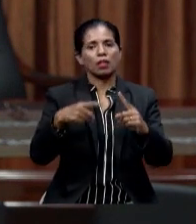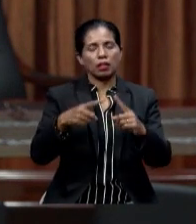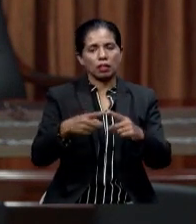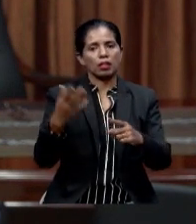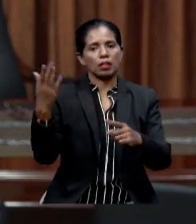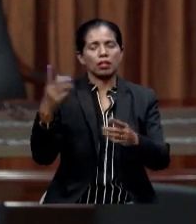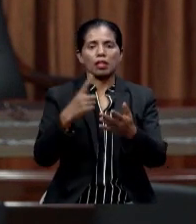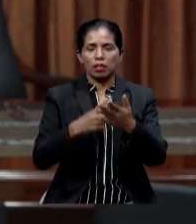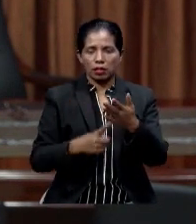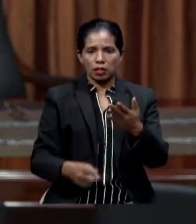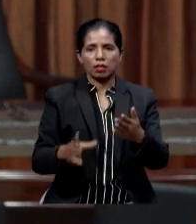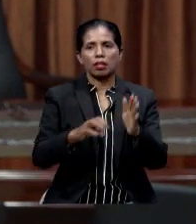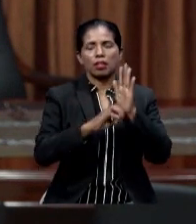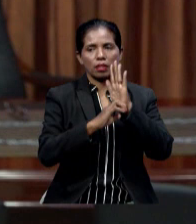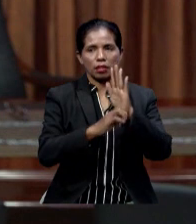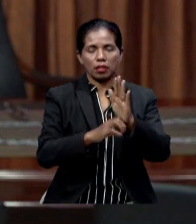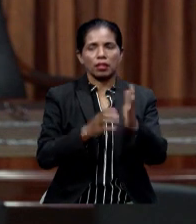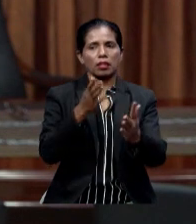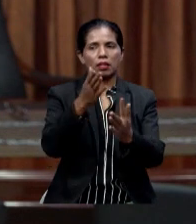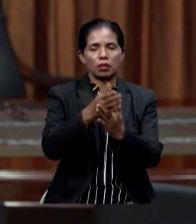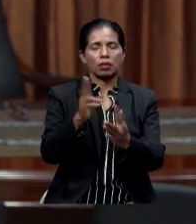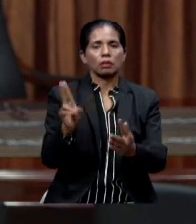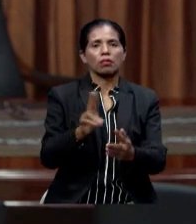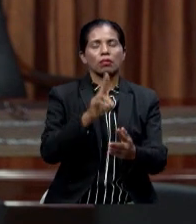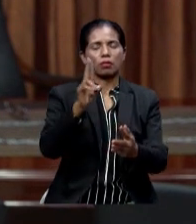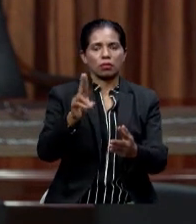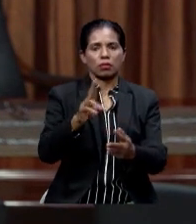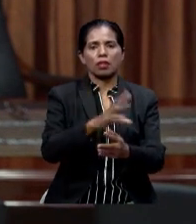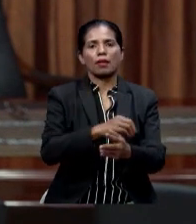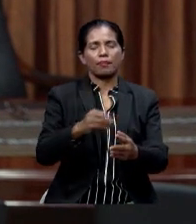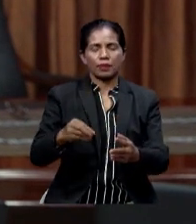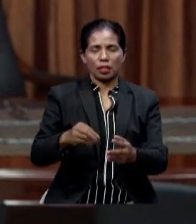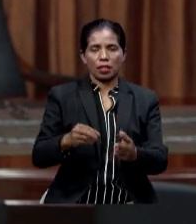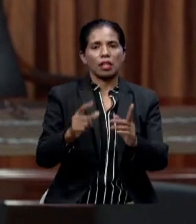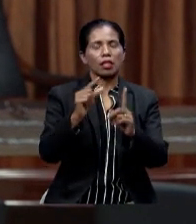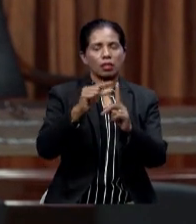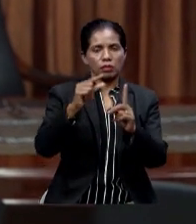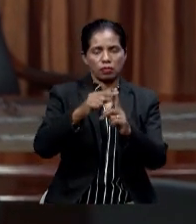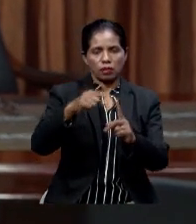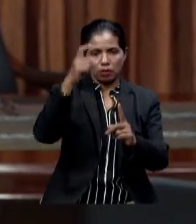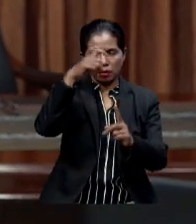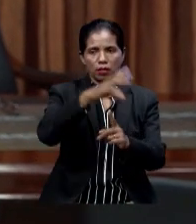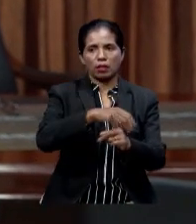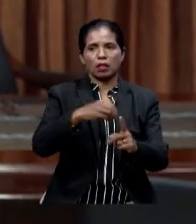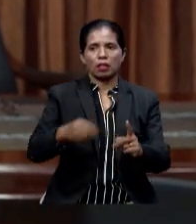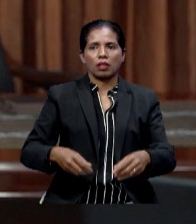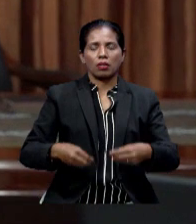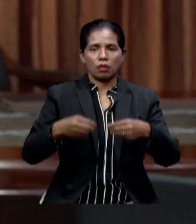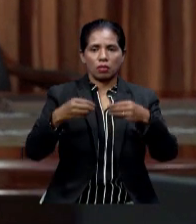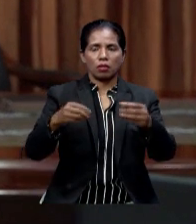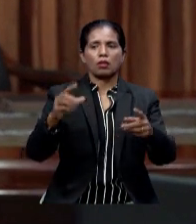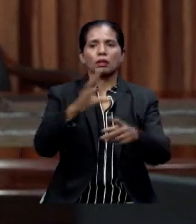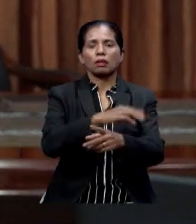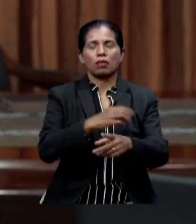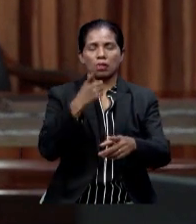parte saída, por exemplo, começa a tamana, usa termos acadêmicos, e a neba, se a cocota explica termos acadêmicos, se a